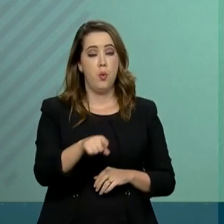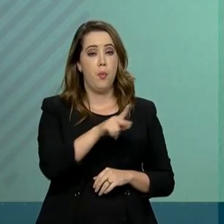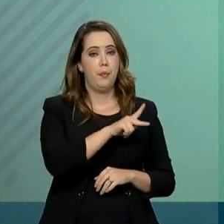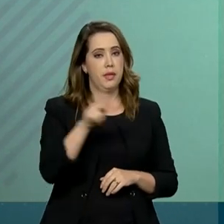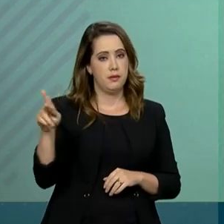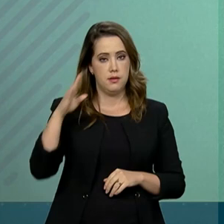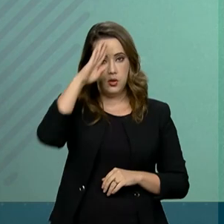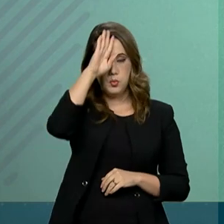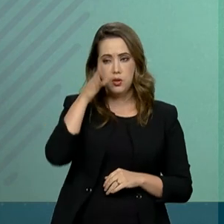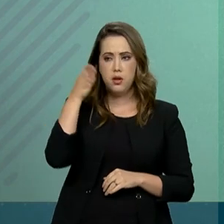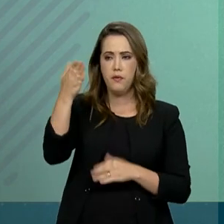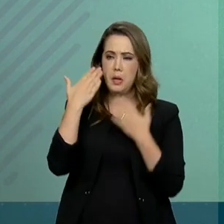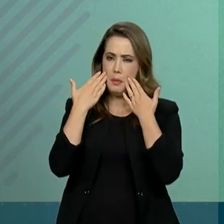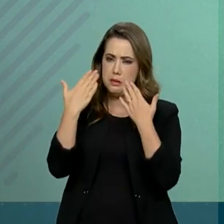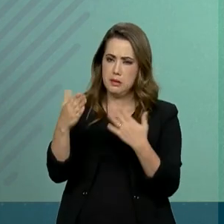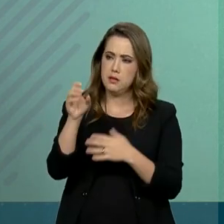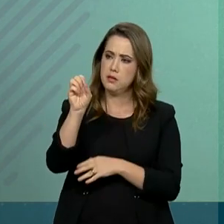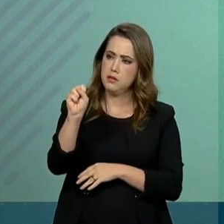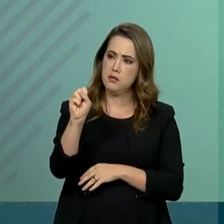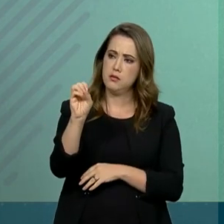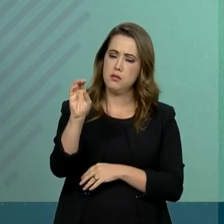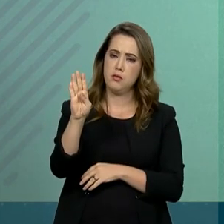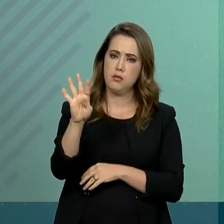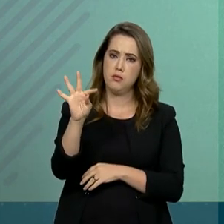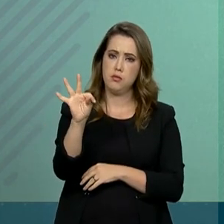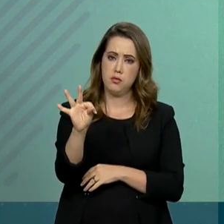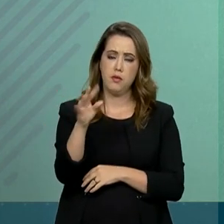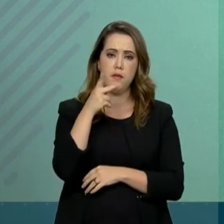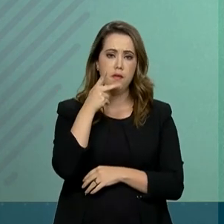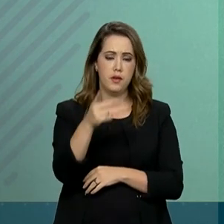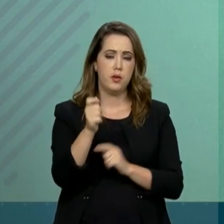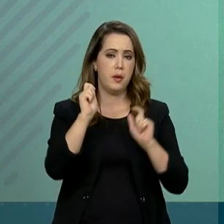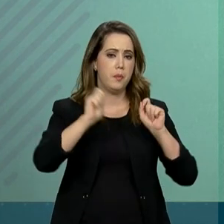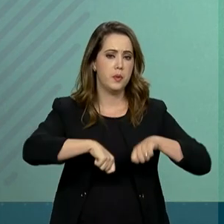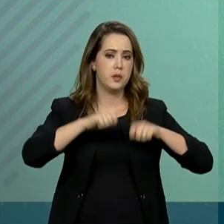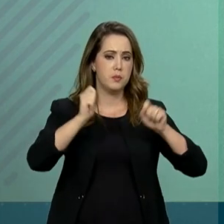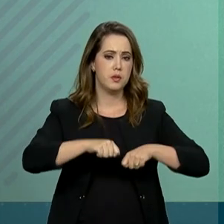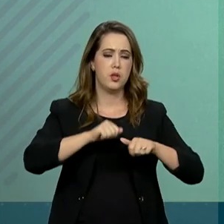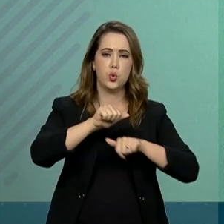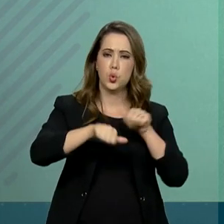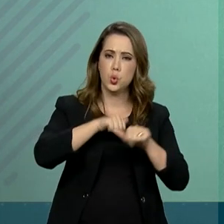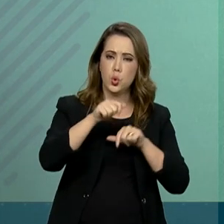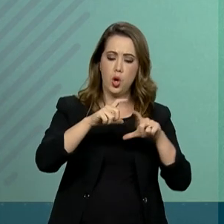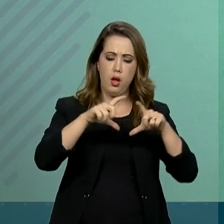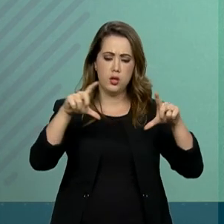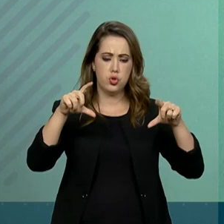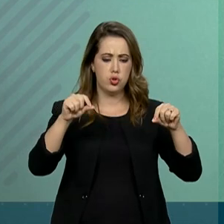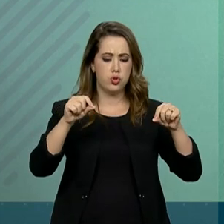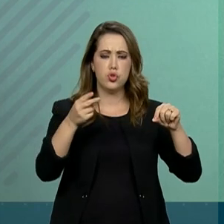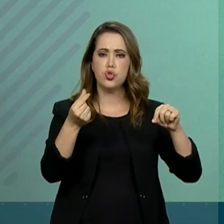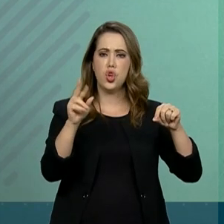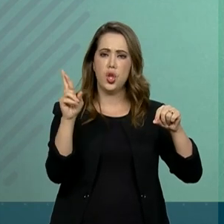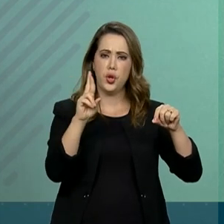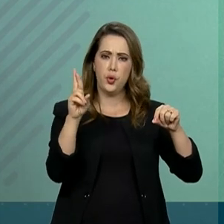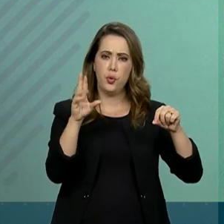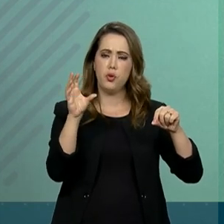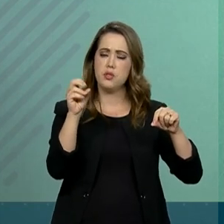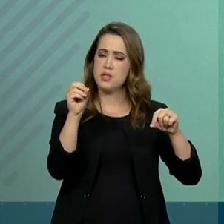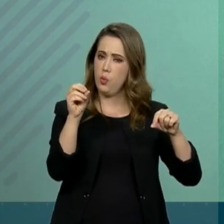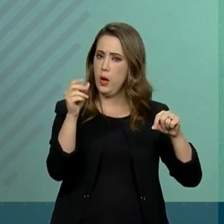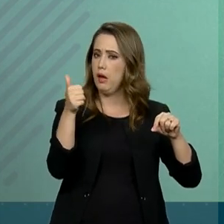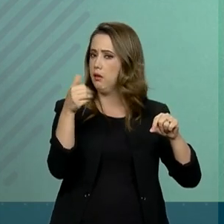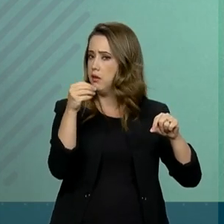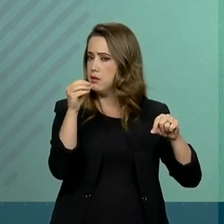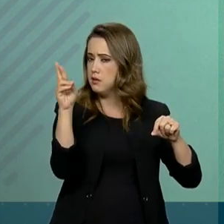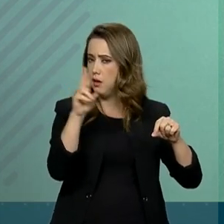a abrasca a viabilidade da idéia de troca de cédulas será discutida com a área econômica do governo então